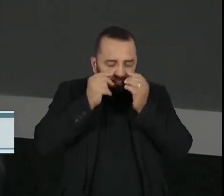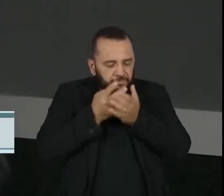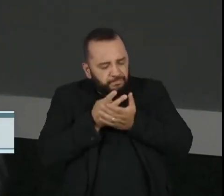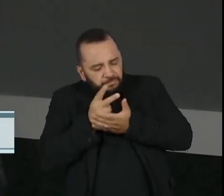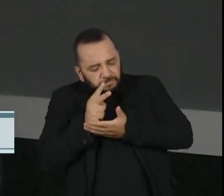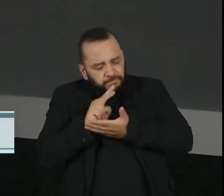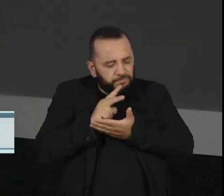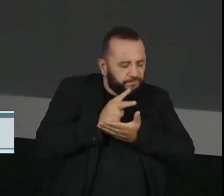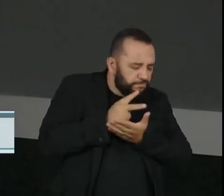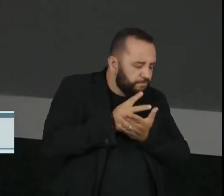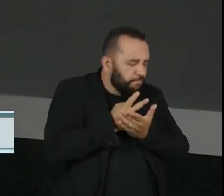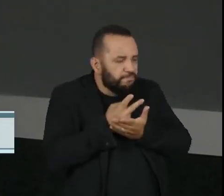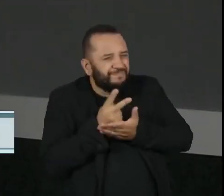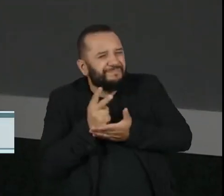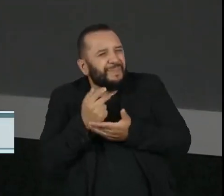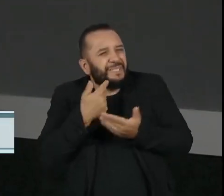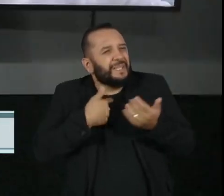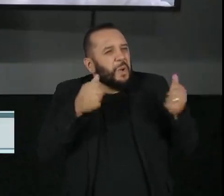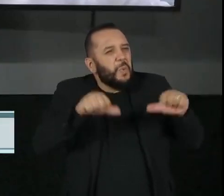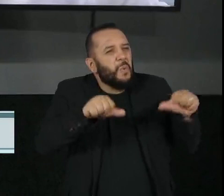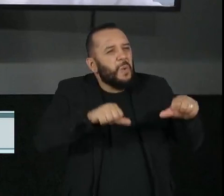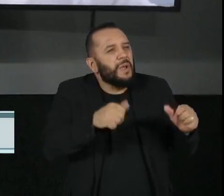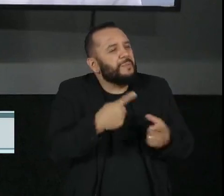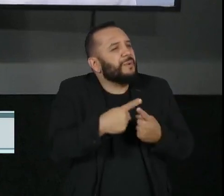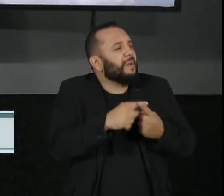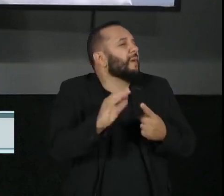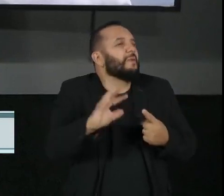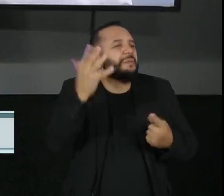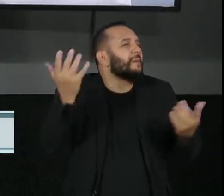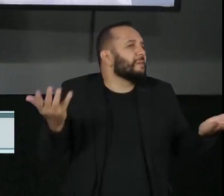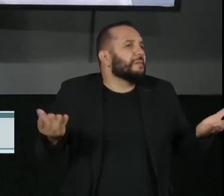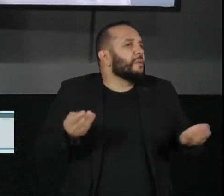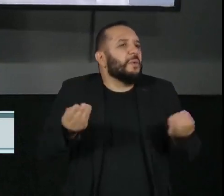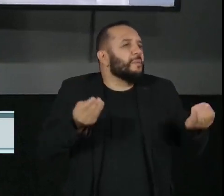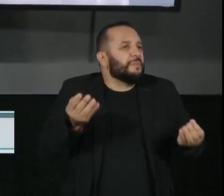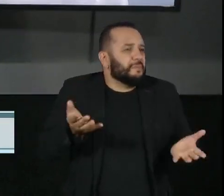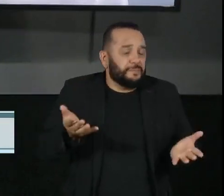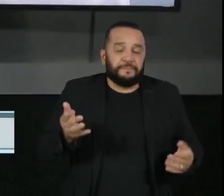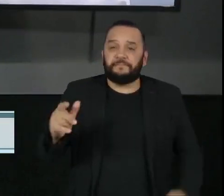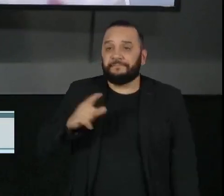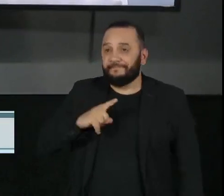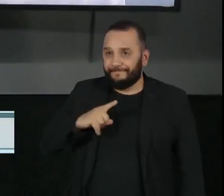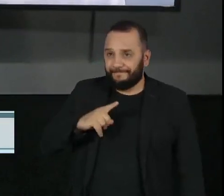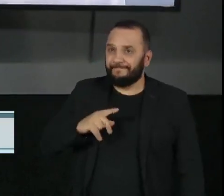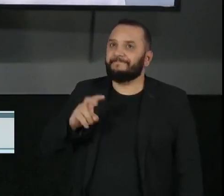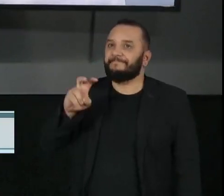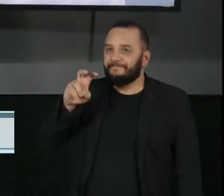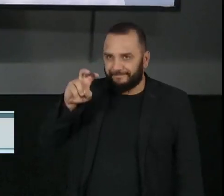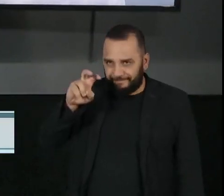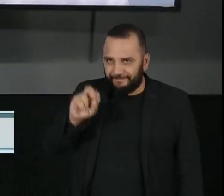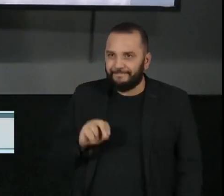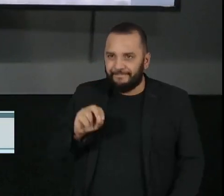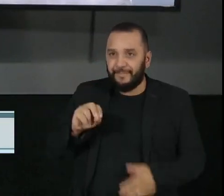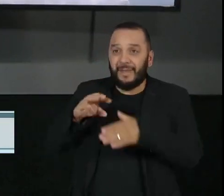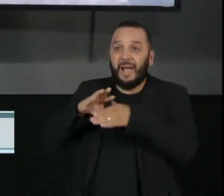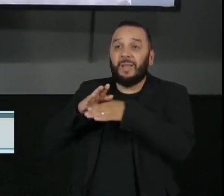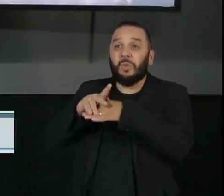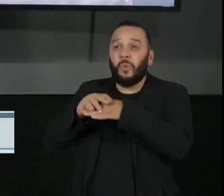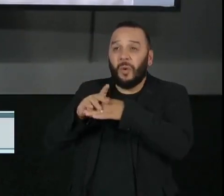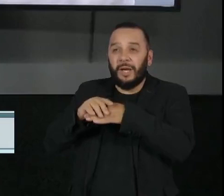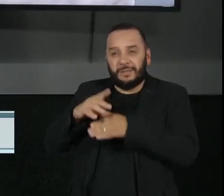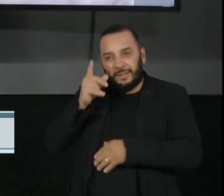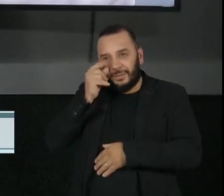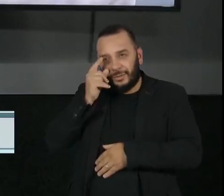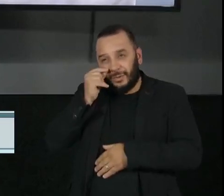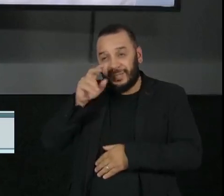que acontece e como enfrentar? Na verdade, existem mais de 50 distúrbios de sono. Existem vários,